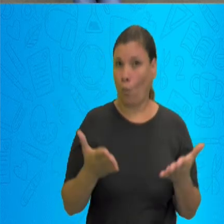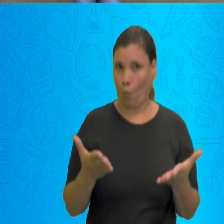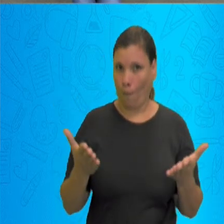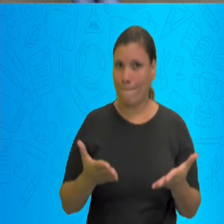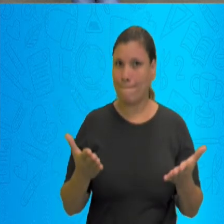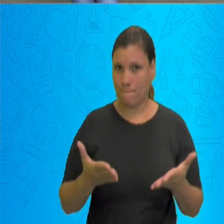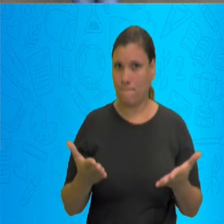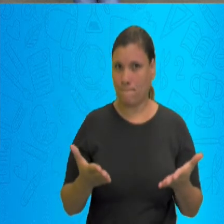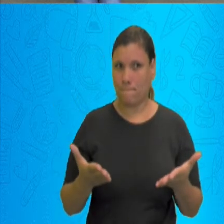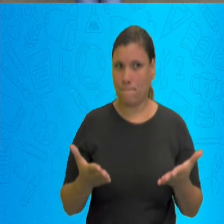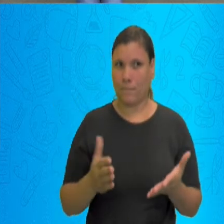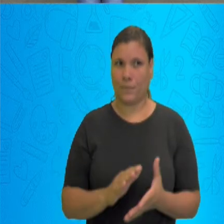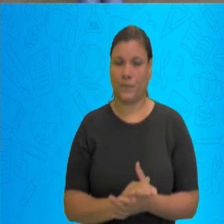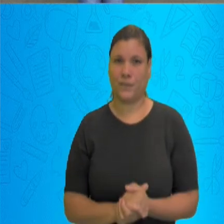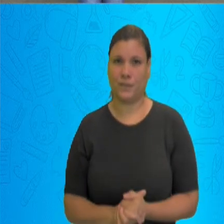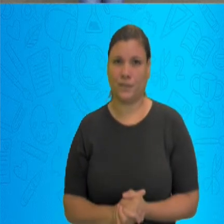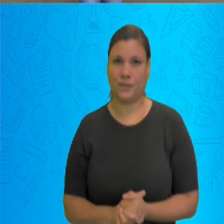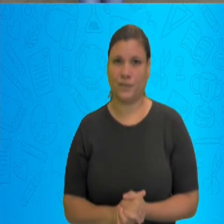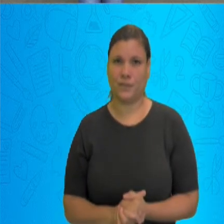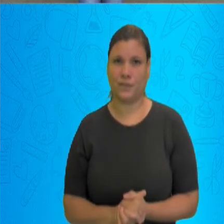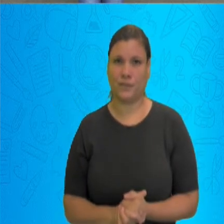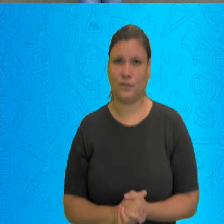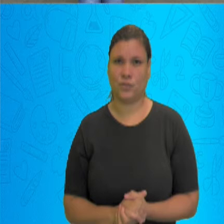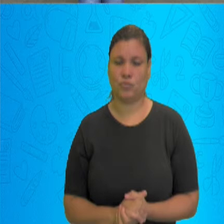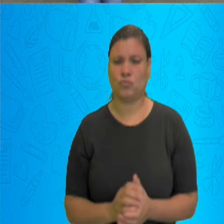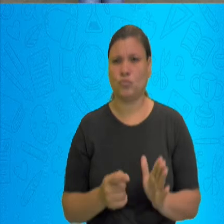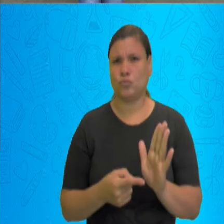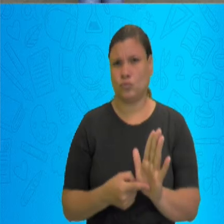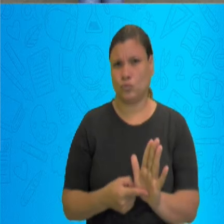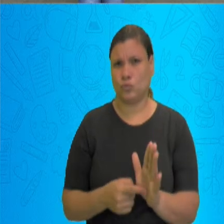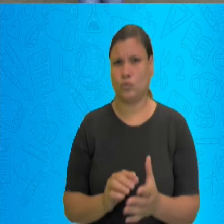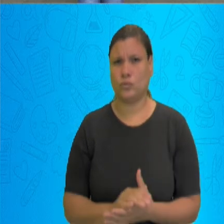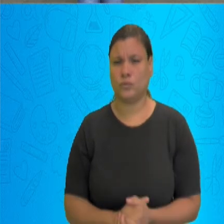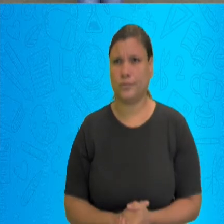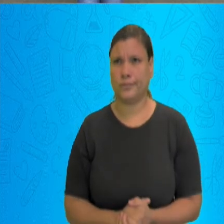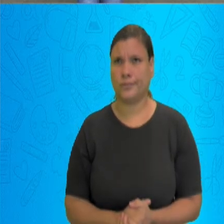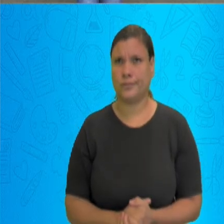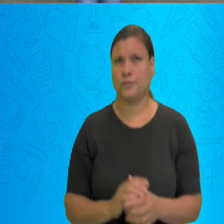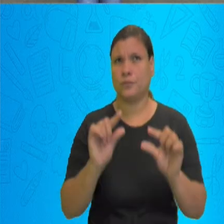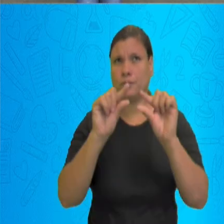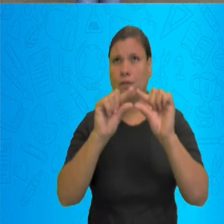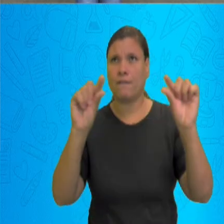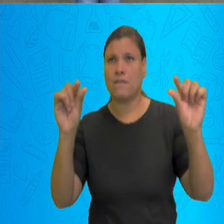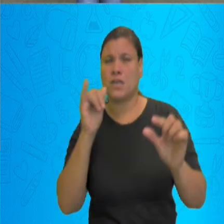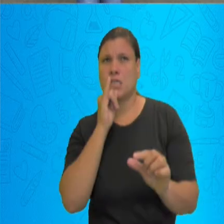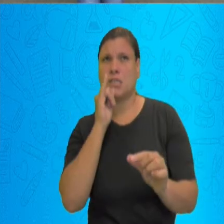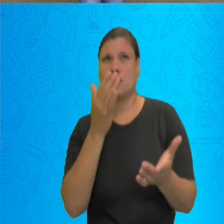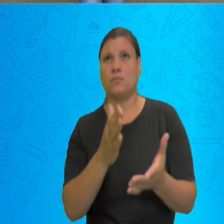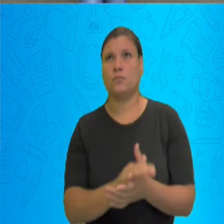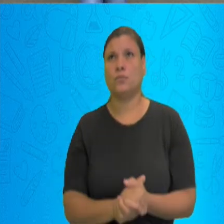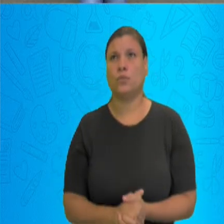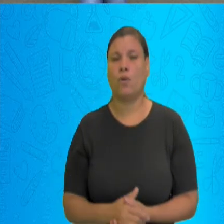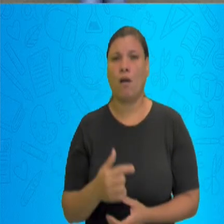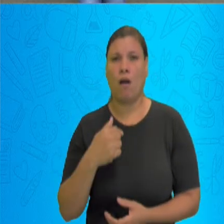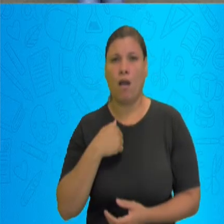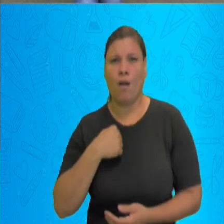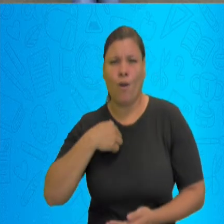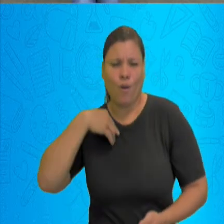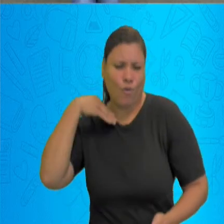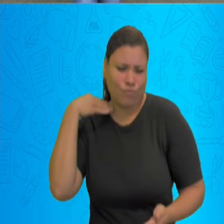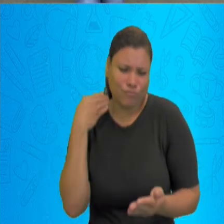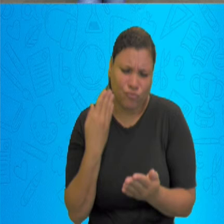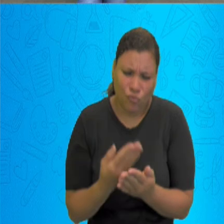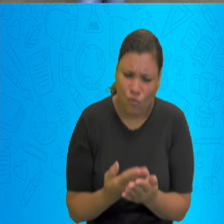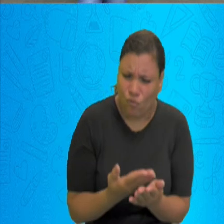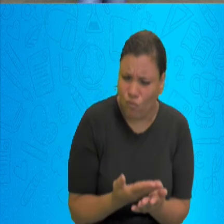indicativo, eu estudo muito, é uma frase que representa. Eu estudo muito, é o presente do